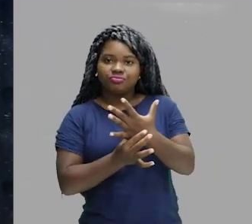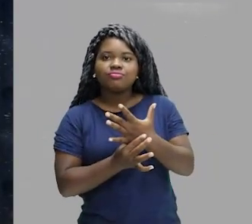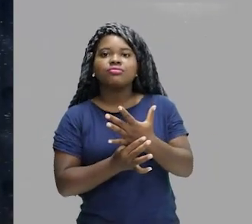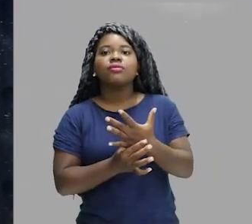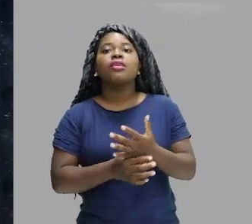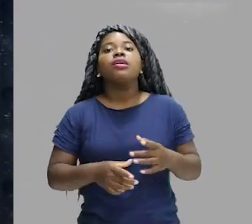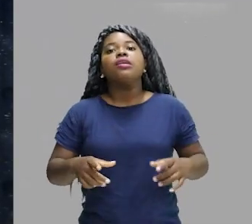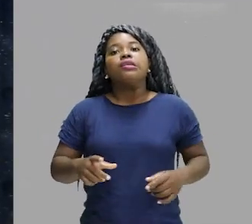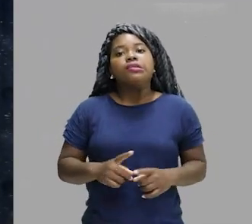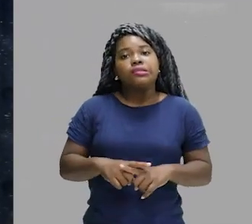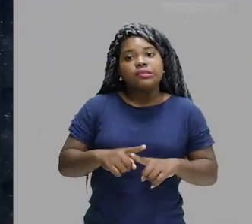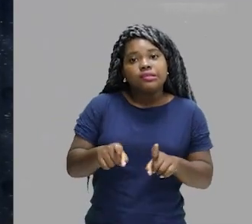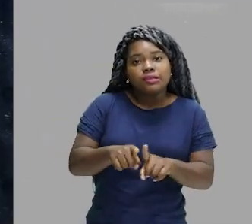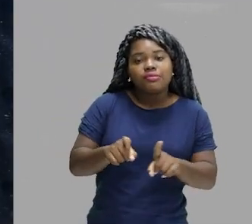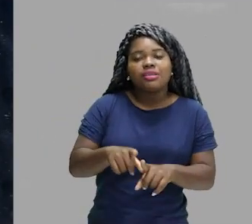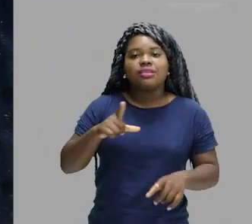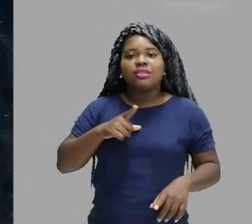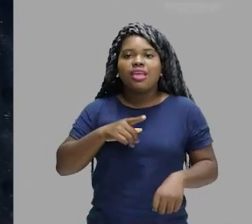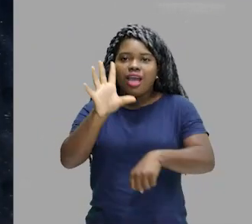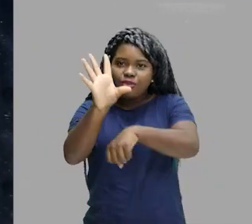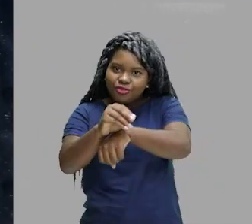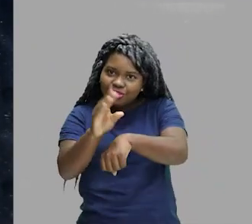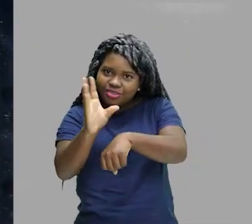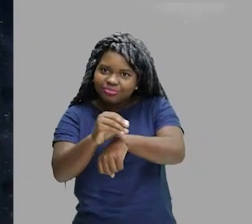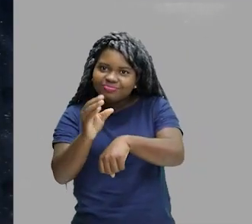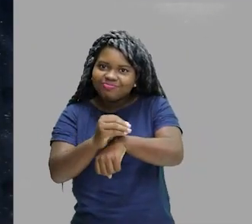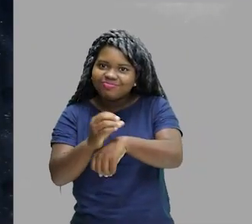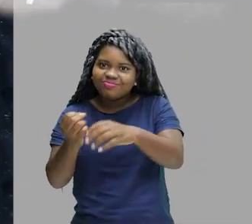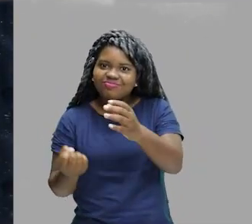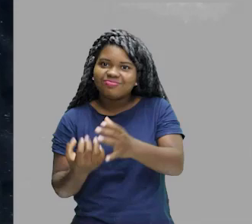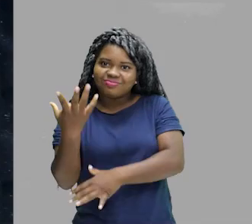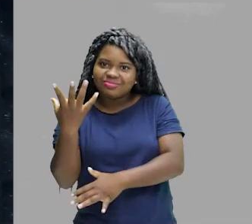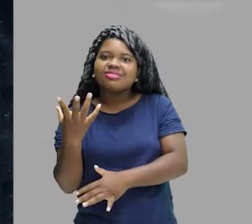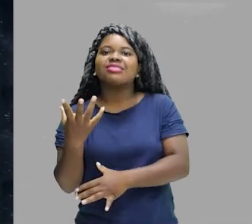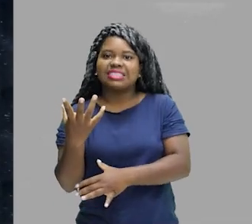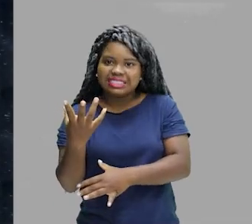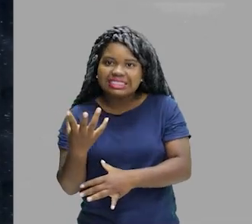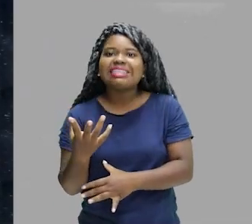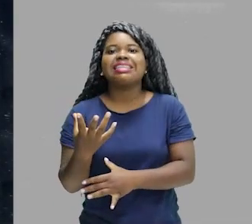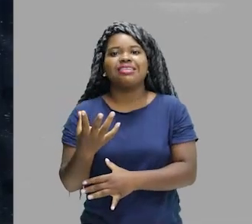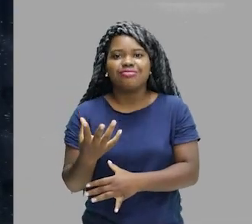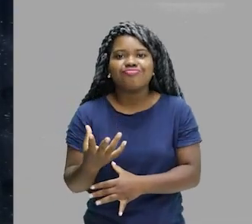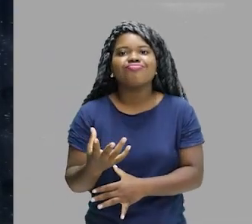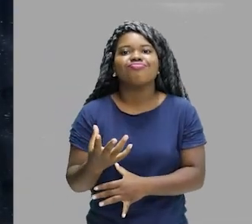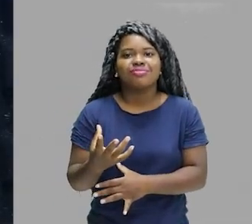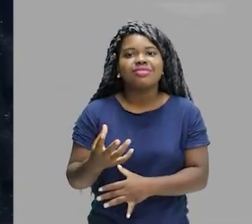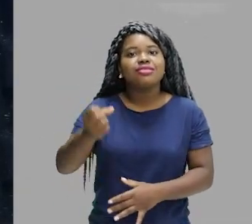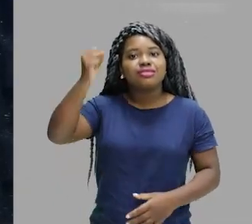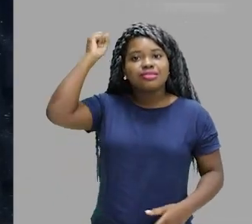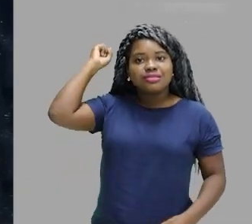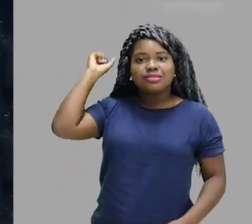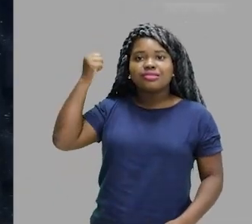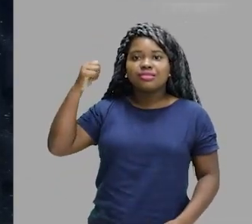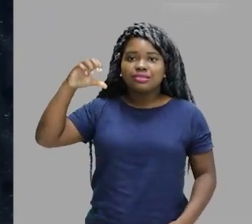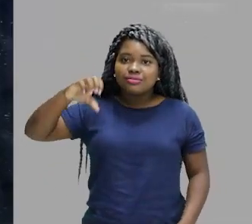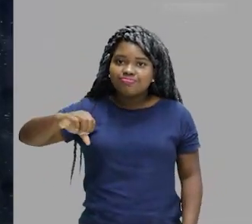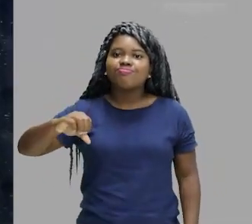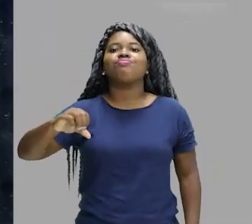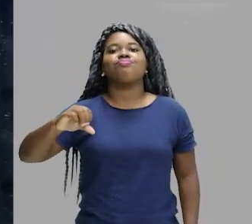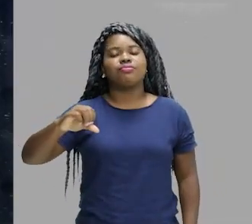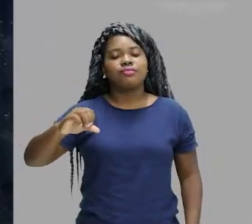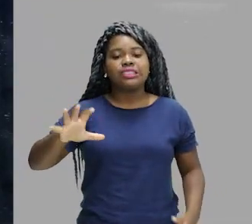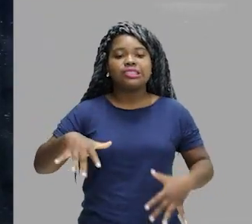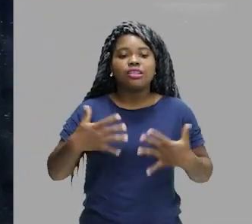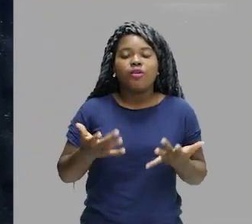fotografia surge nesse meio período, você tem no início a Revolução Francesa, que já vem do final do século XVIII, quer dizer, o século XIX, para